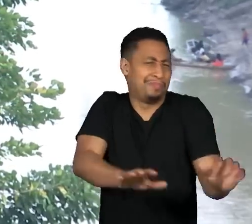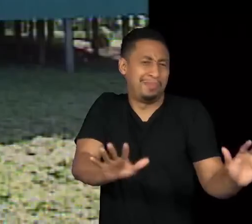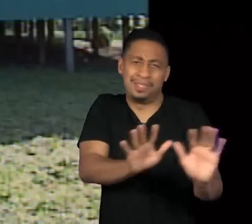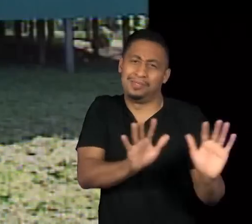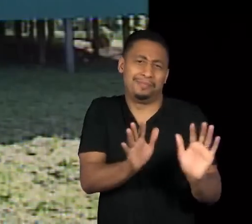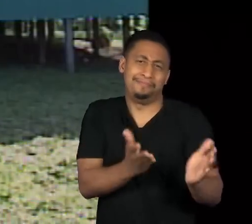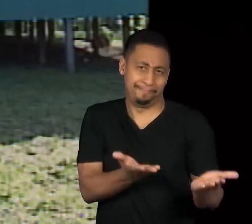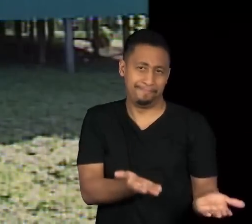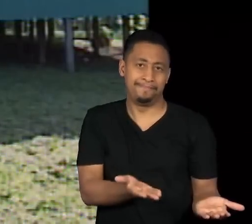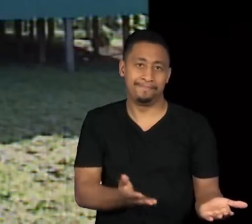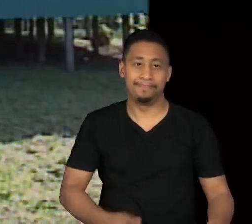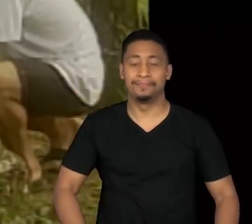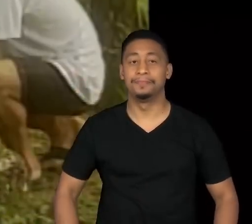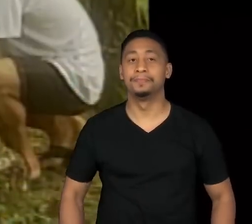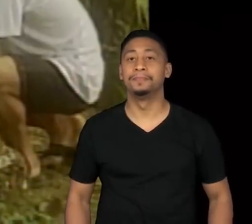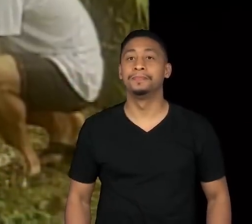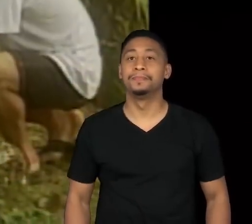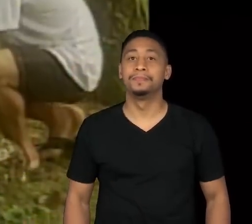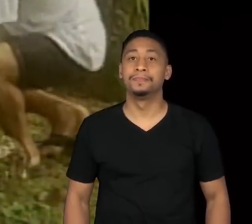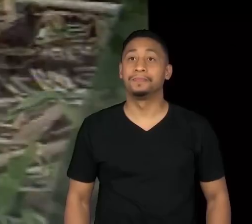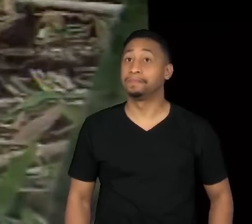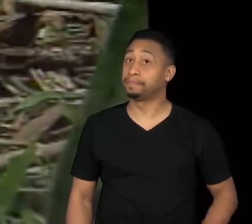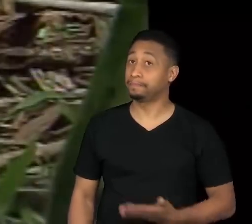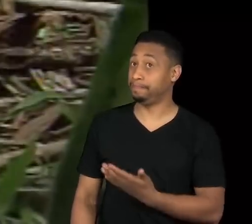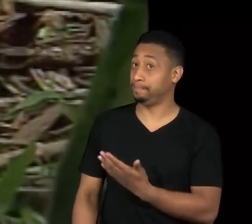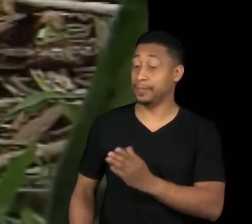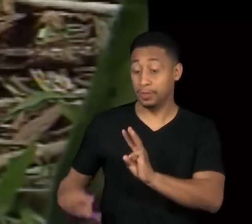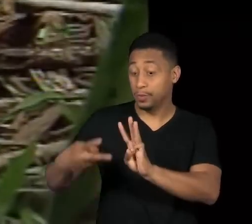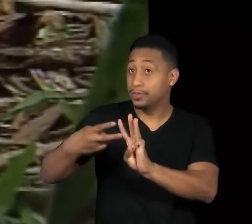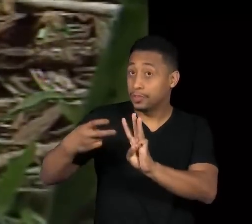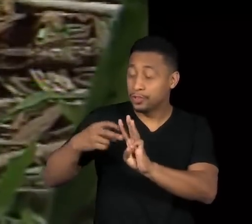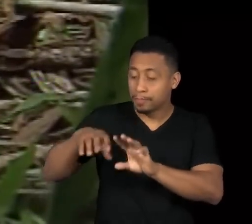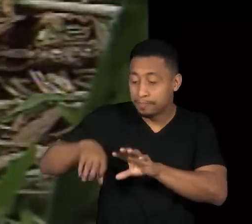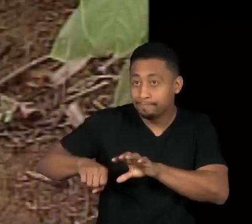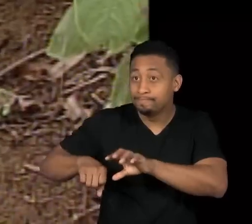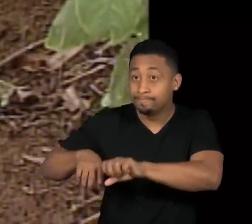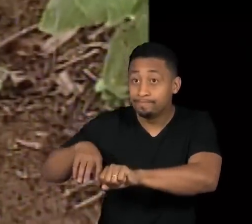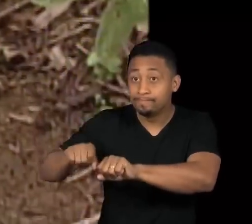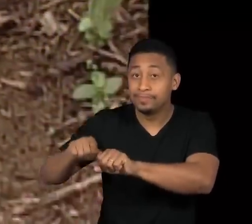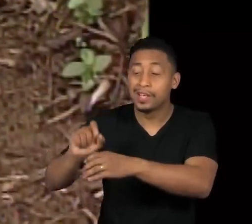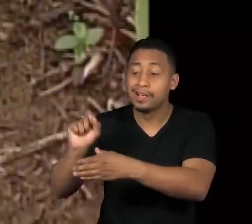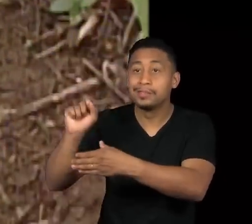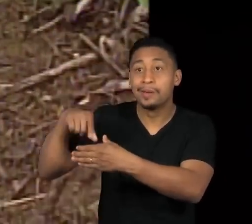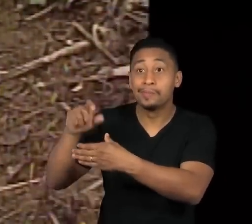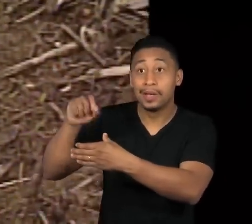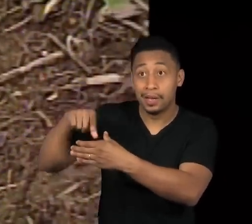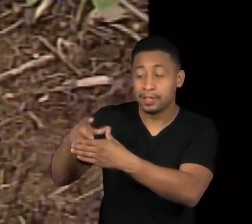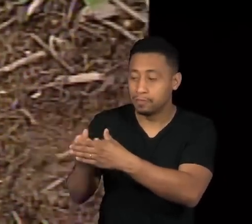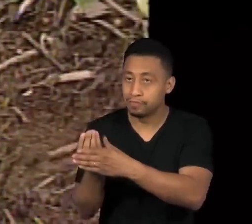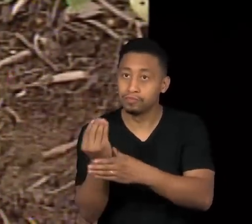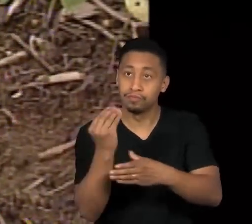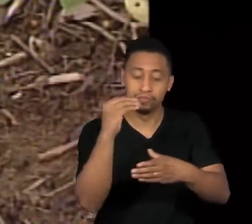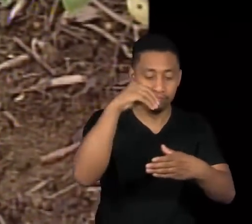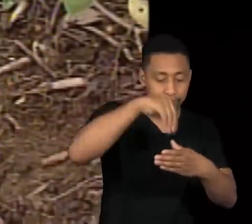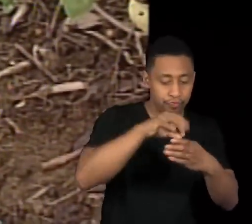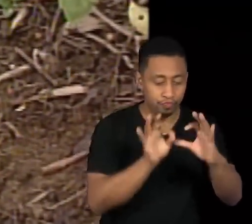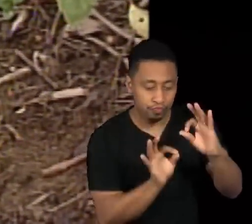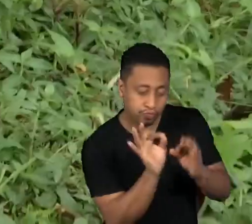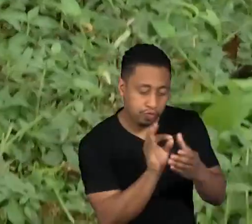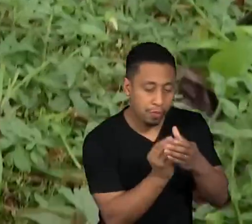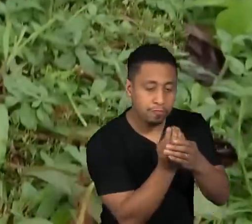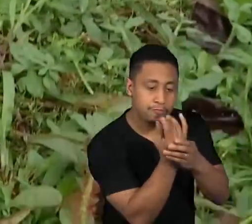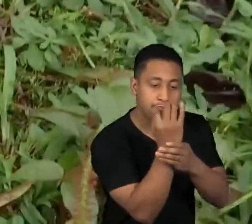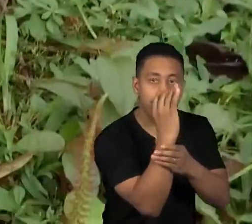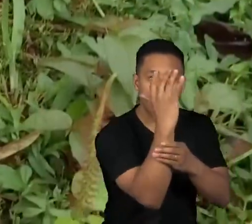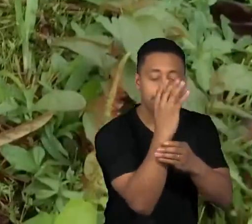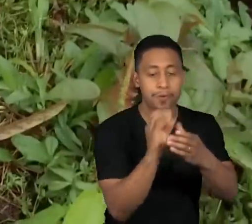nativa. Os indígenas coletam sementes de árvores nativas para a produção de mudas aos milhares.